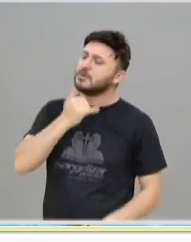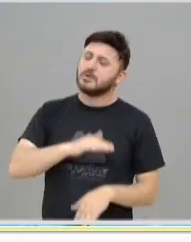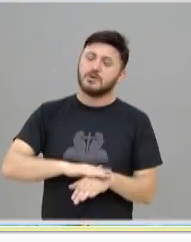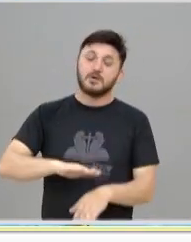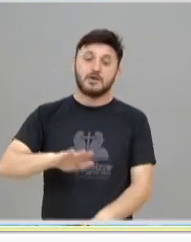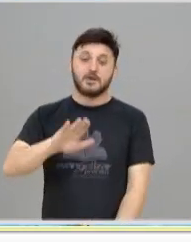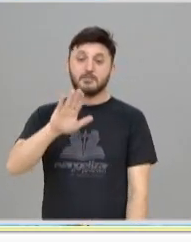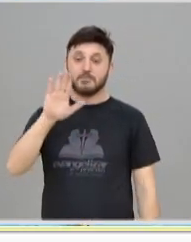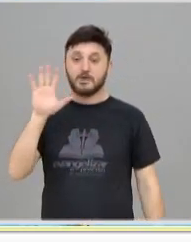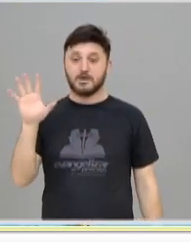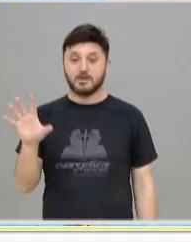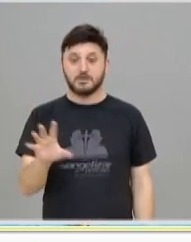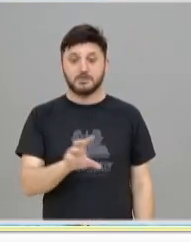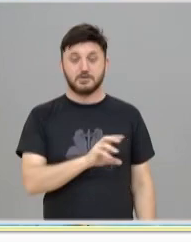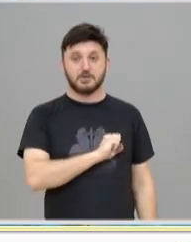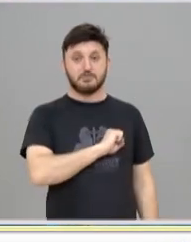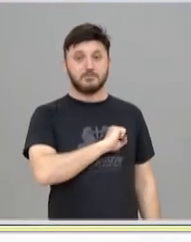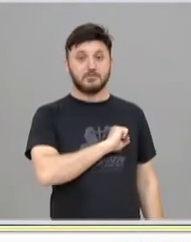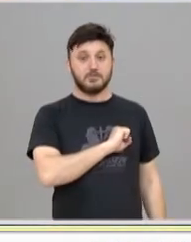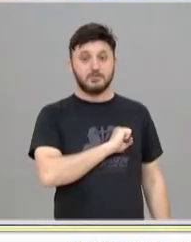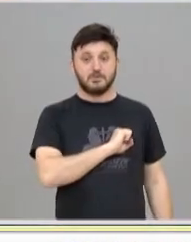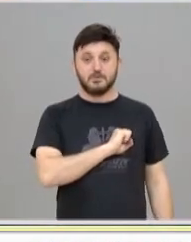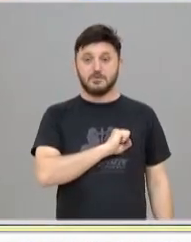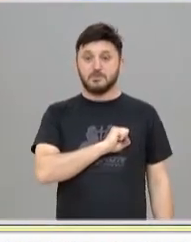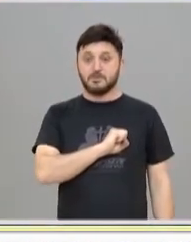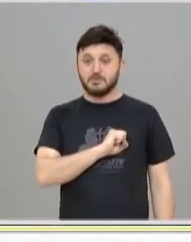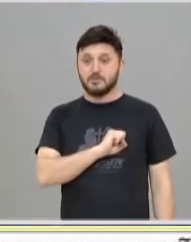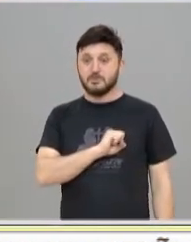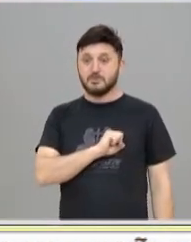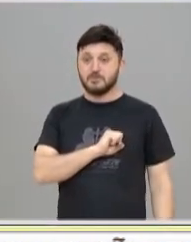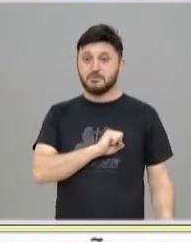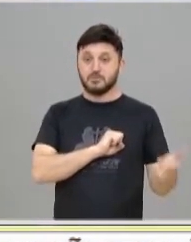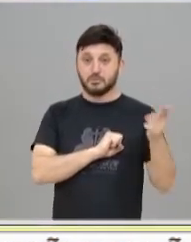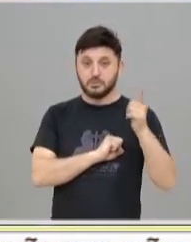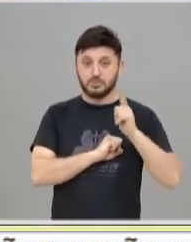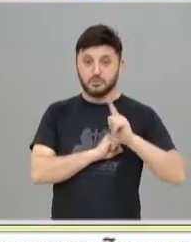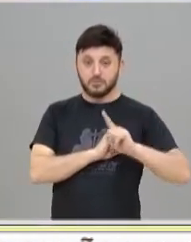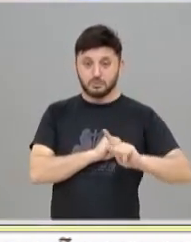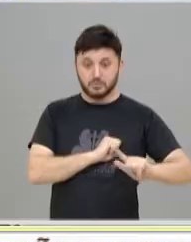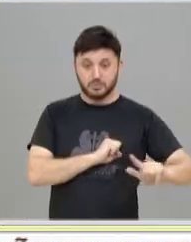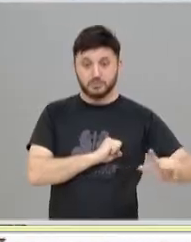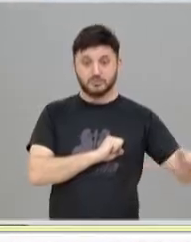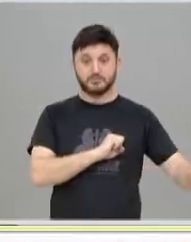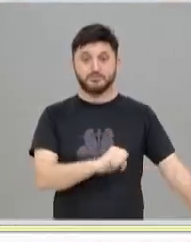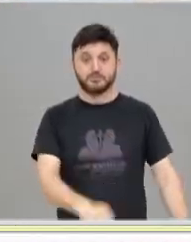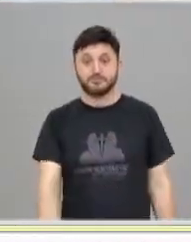perdão e mais amor. Vamos estender as mãos.